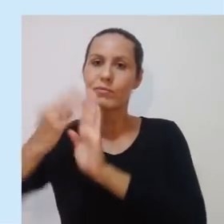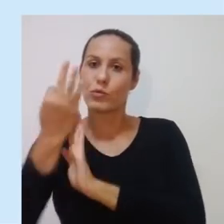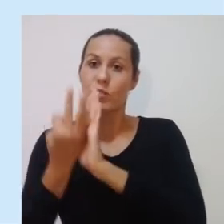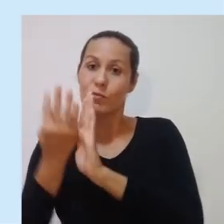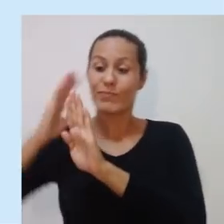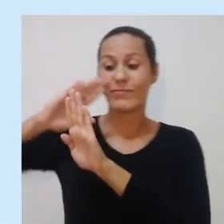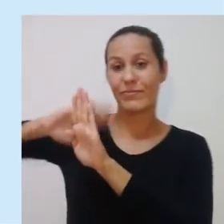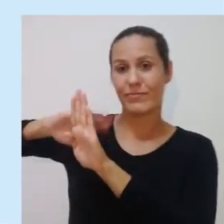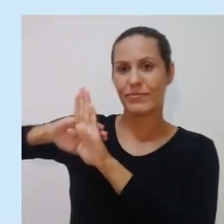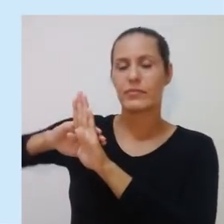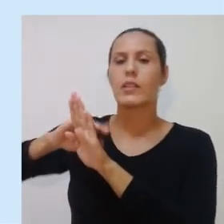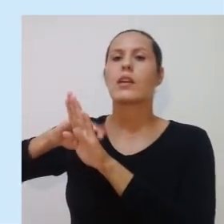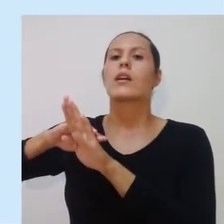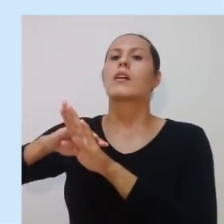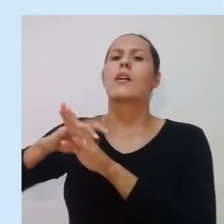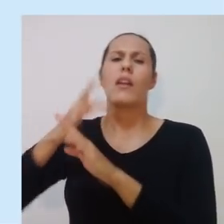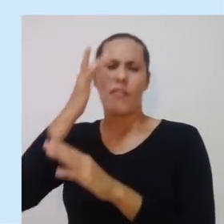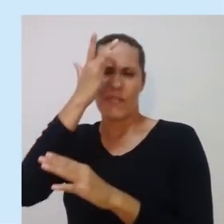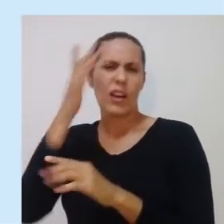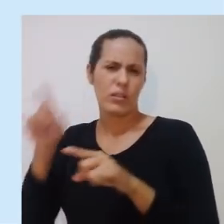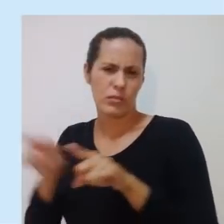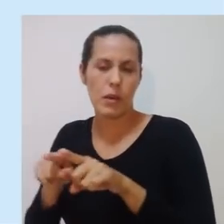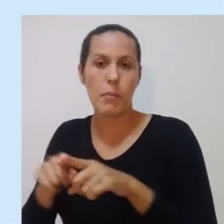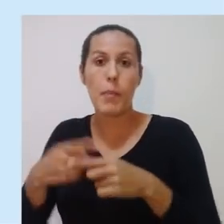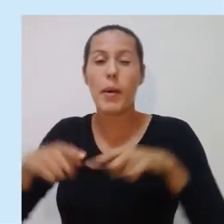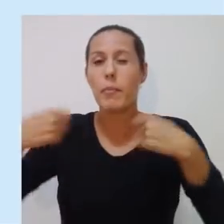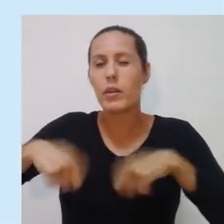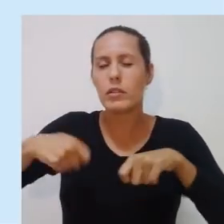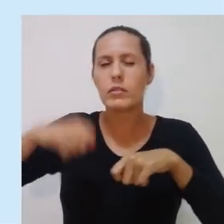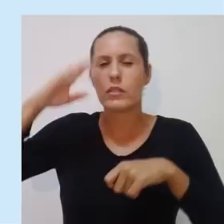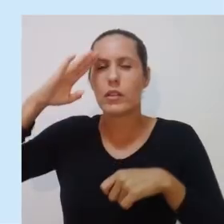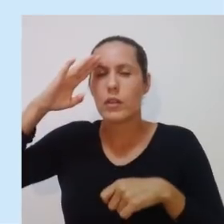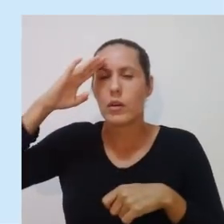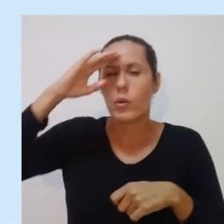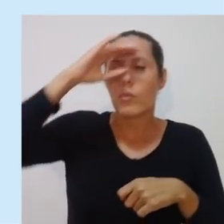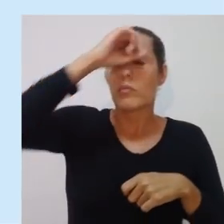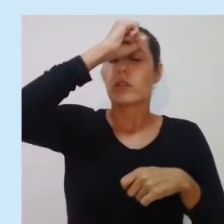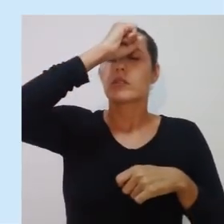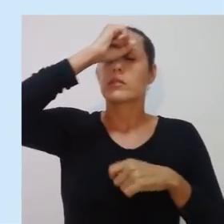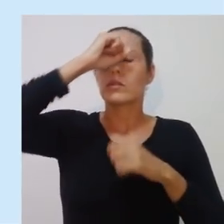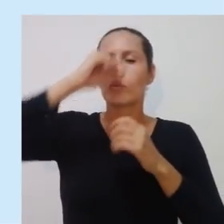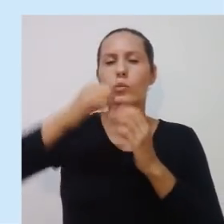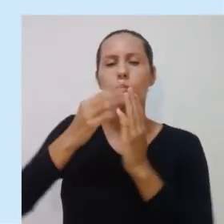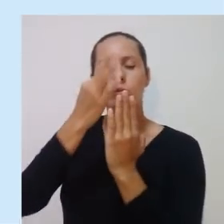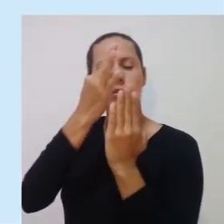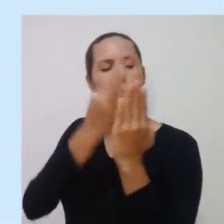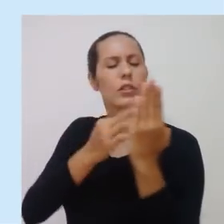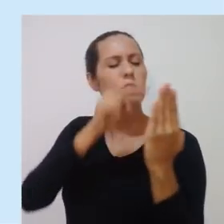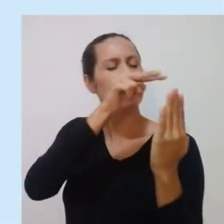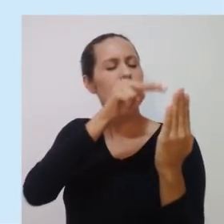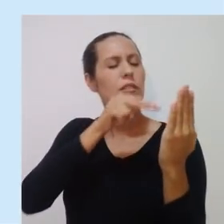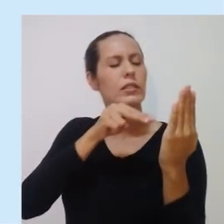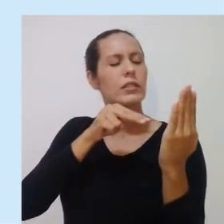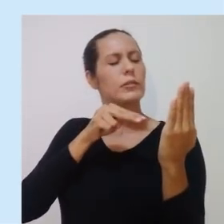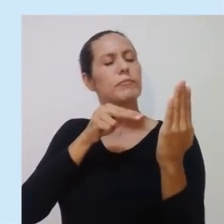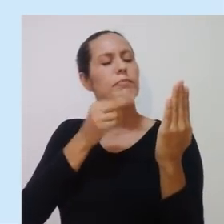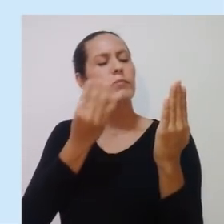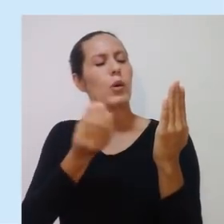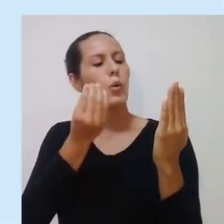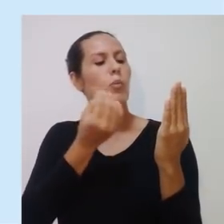um esforço maior de compreensão, de interpretação de texto. É aquilo que vai estar